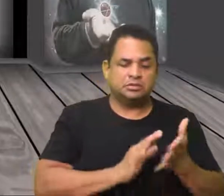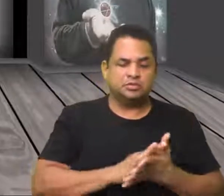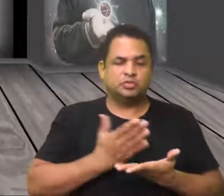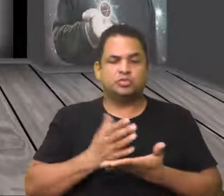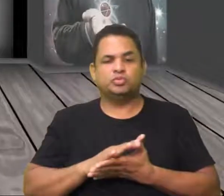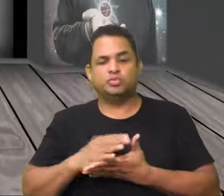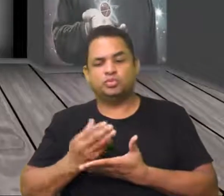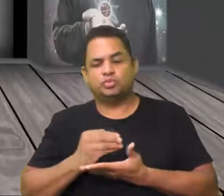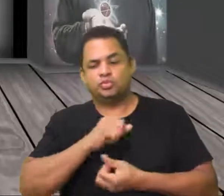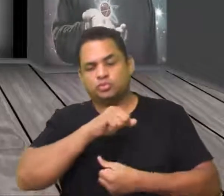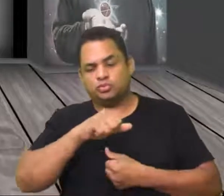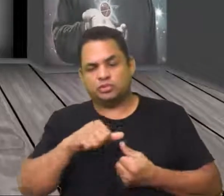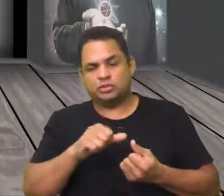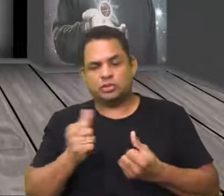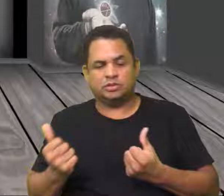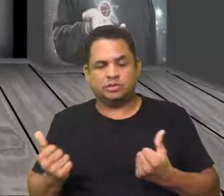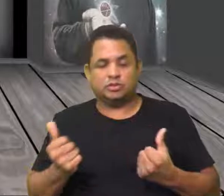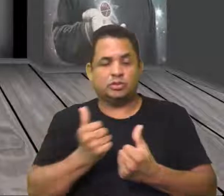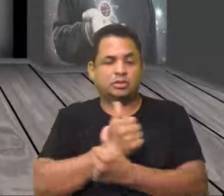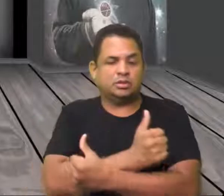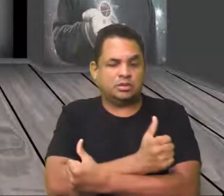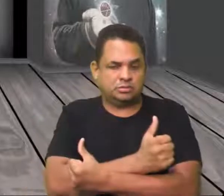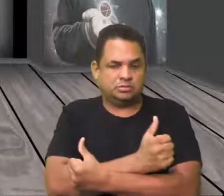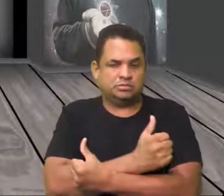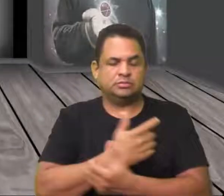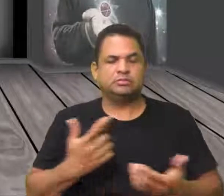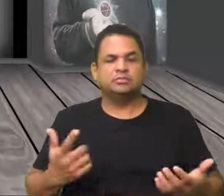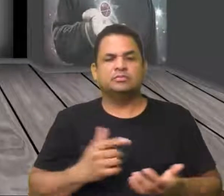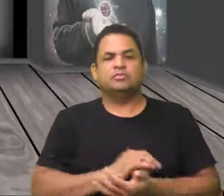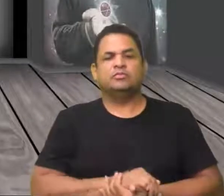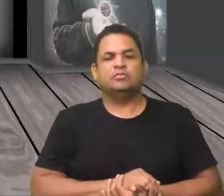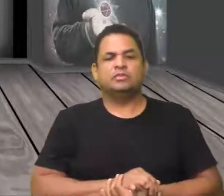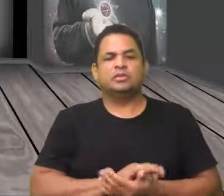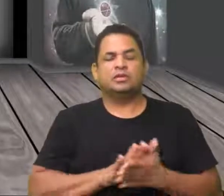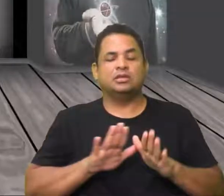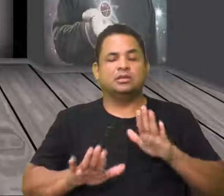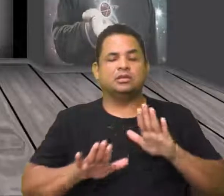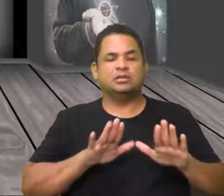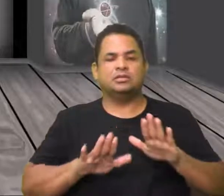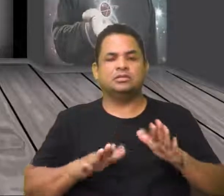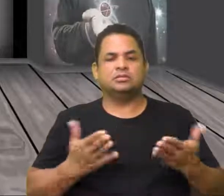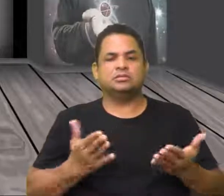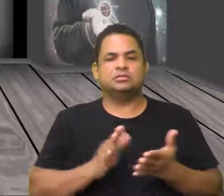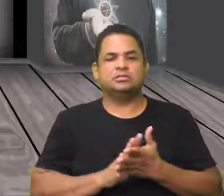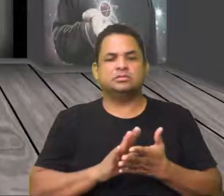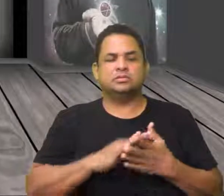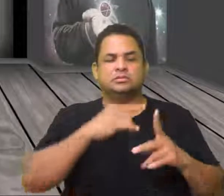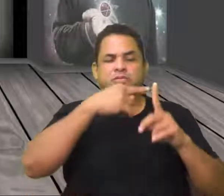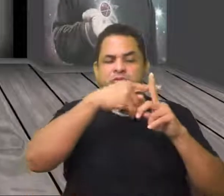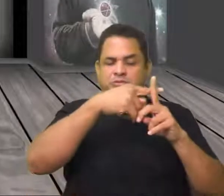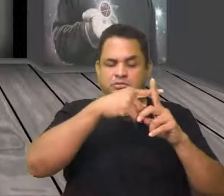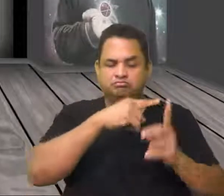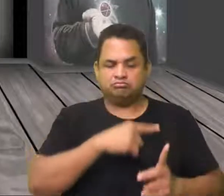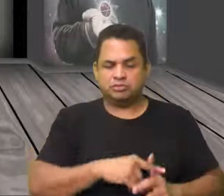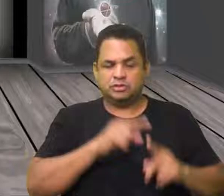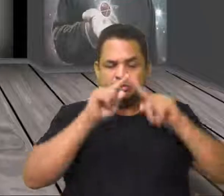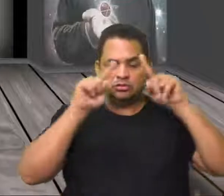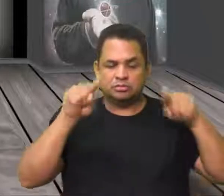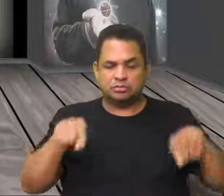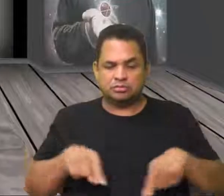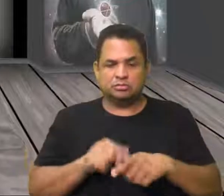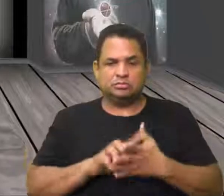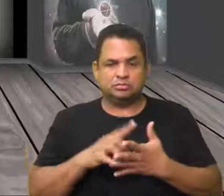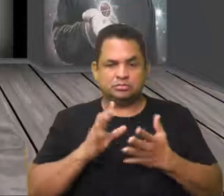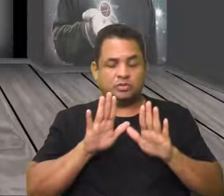Vai migrar de um para o outro. Então, dependendo da tabela, você vai saber quem está positivo e quem está negativo. Então, sempre